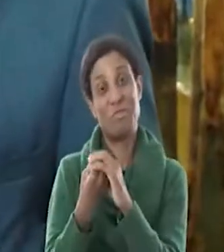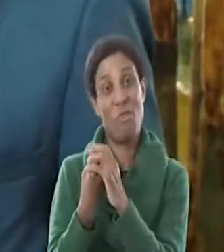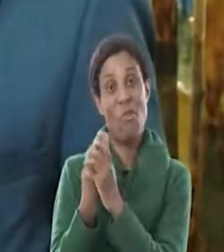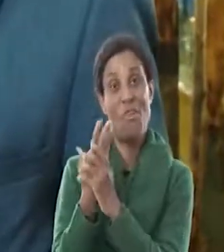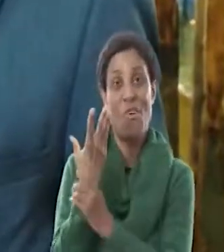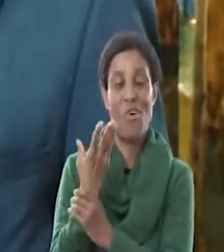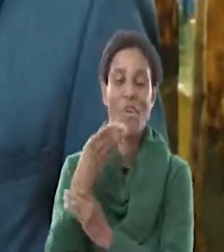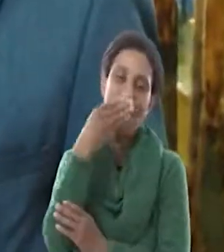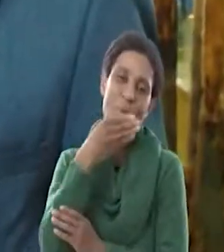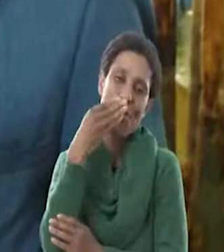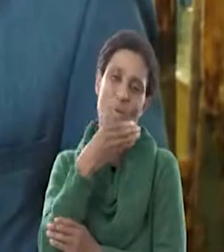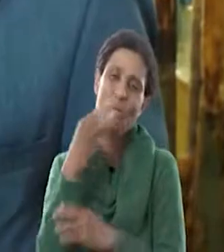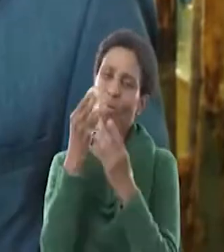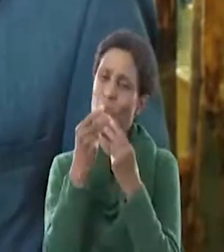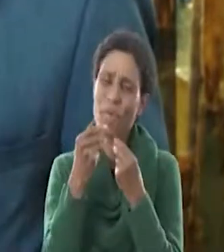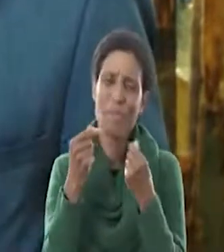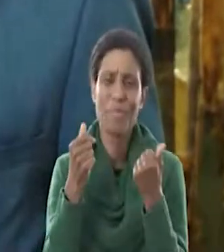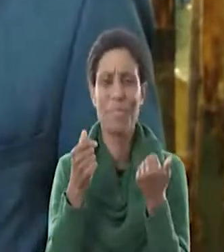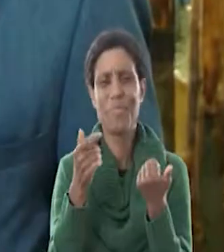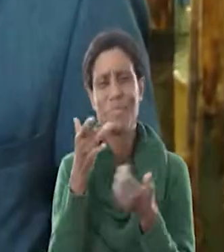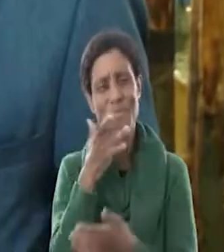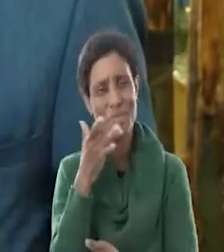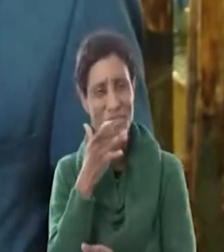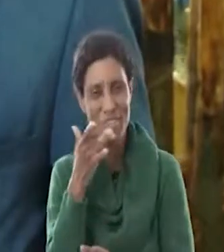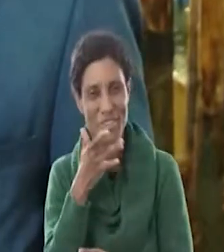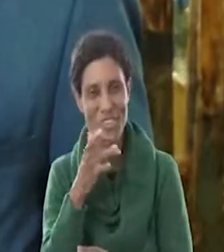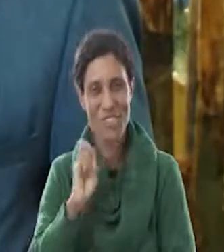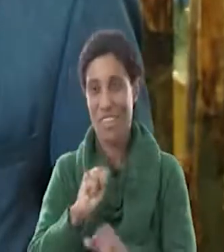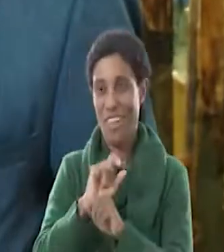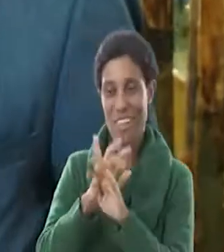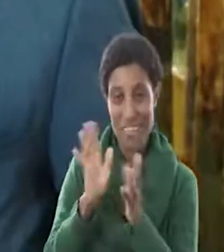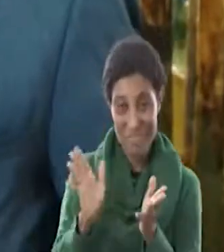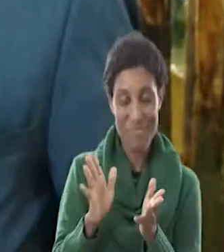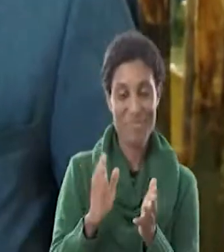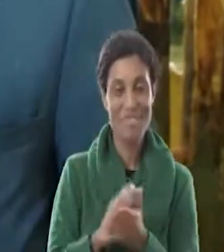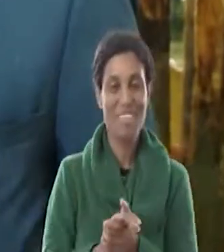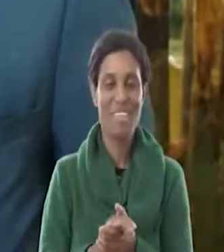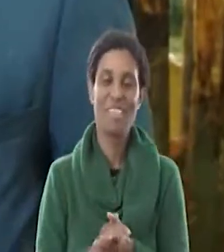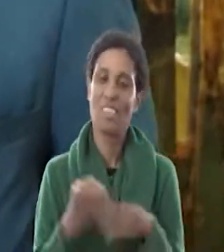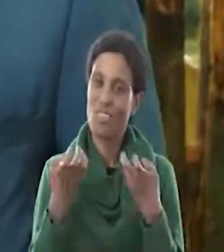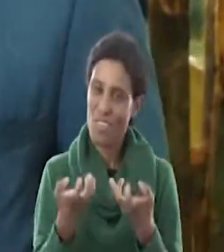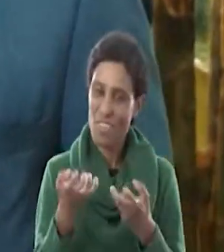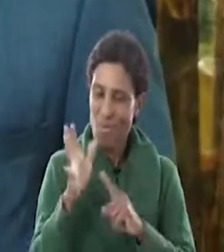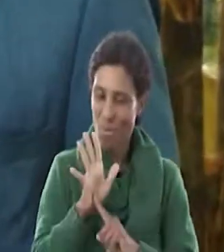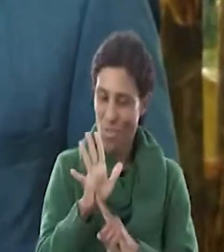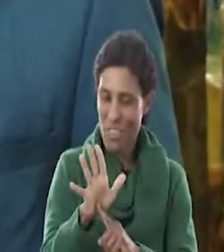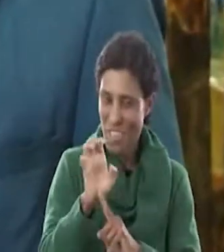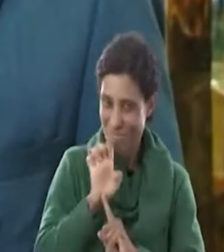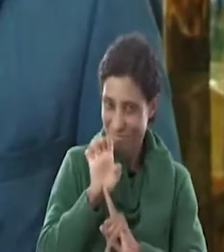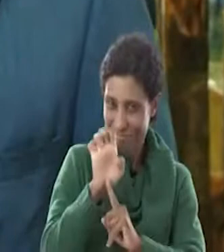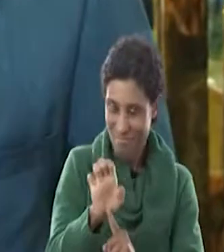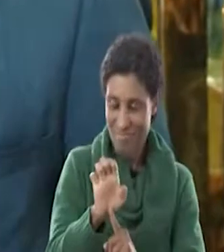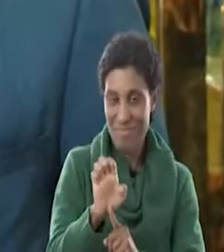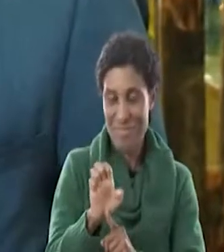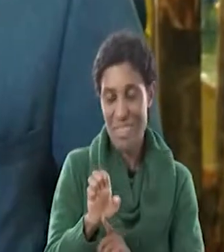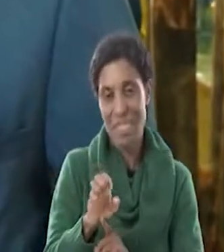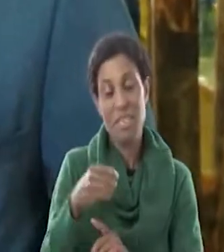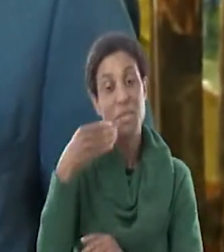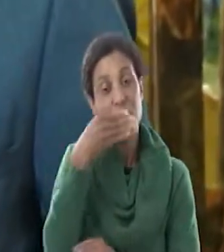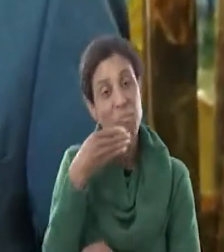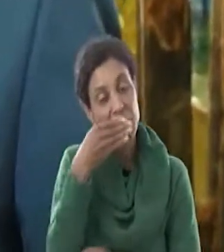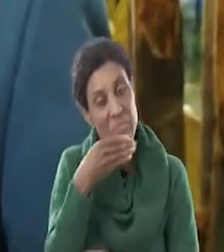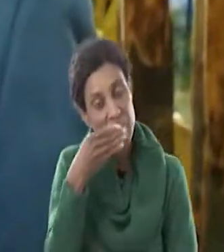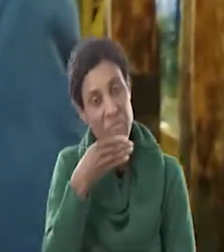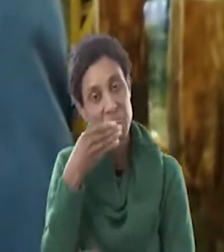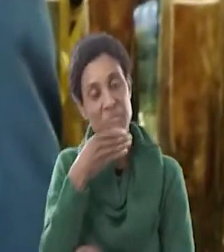a flor dela dá um mel bastante saboroso, um mel bem transparente. Uhum. Então, a gente fez questão de trazer aqui para a exposição